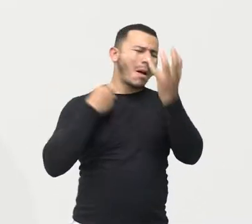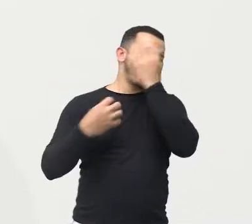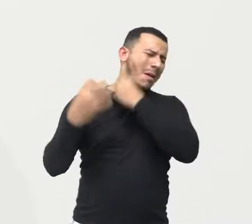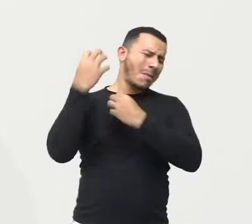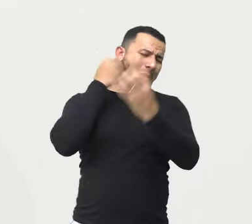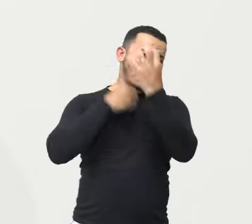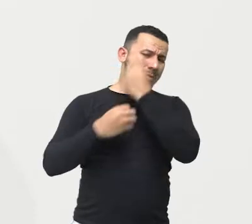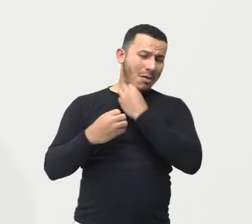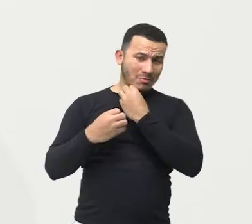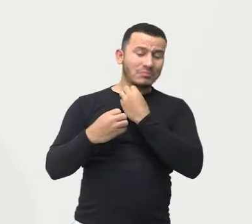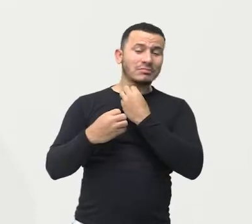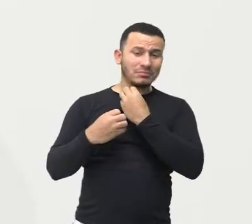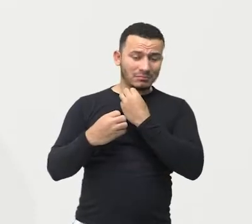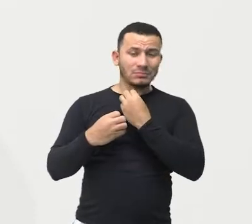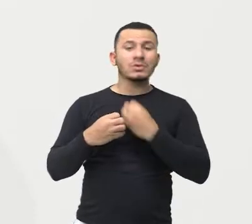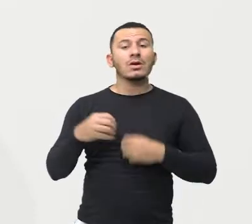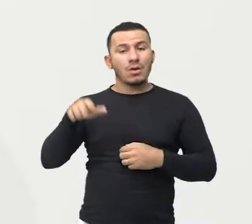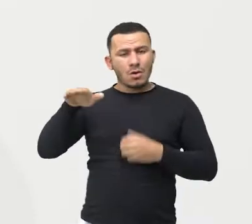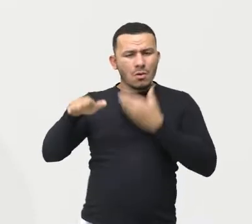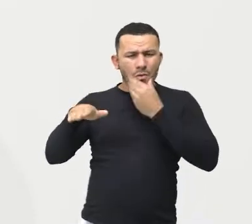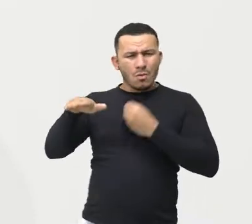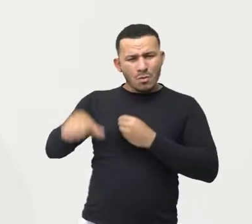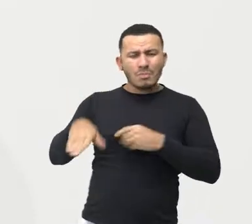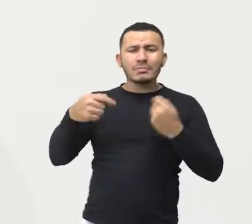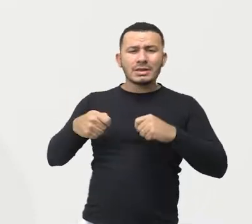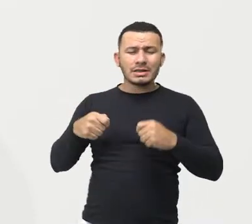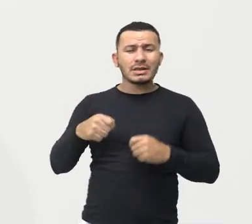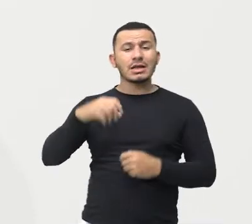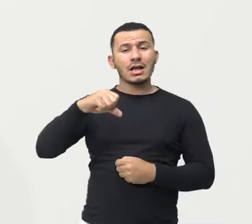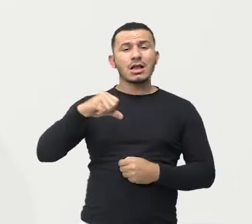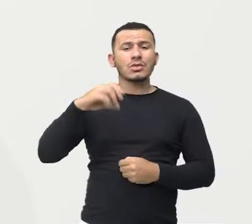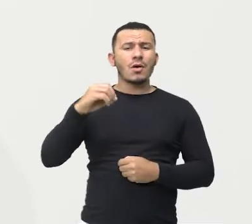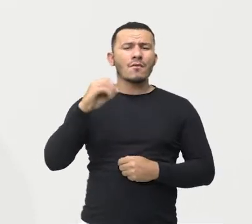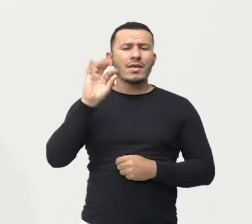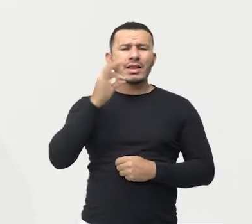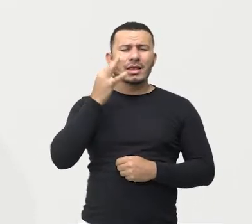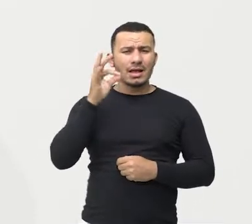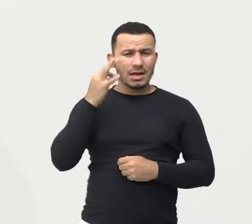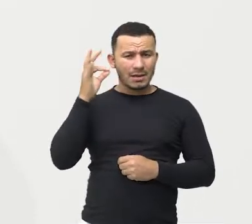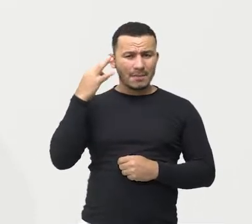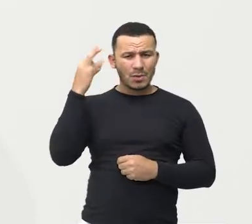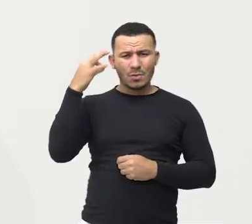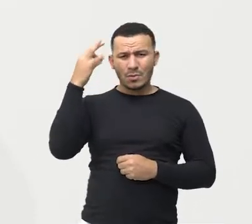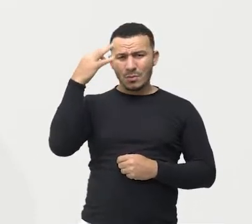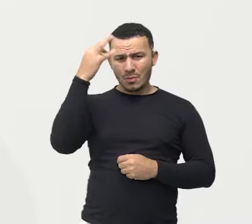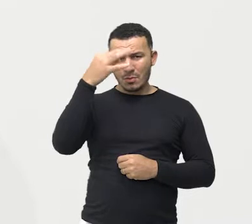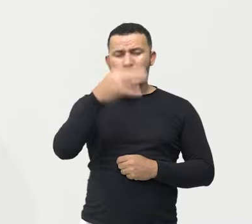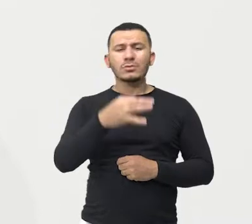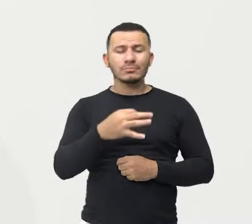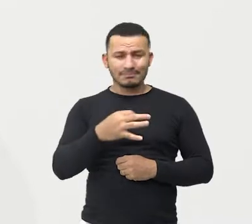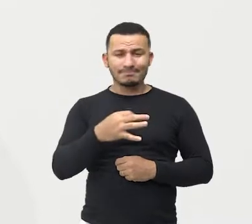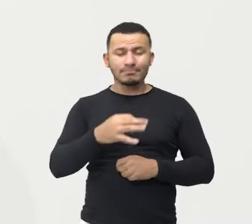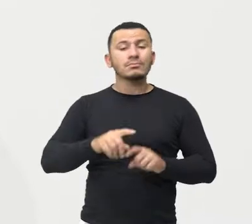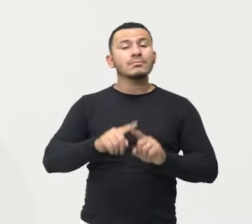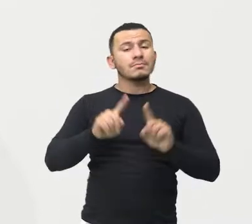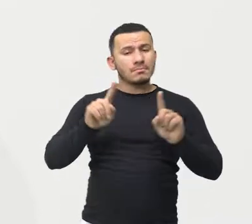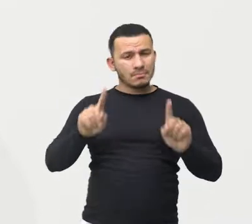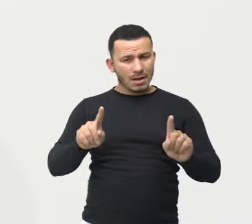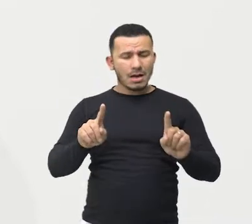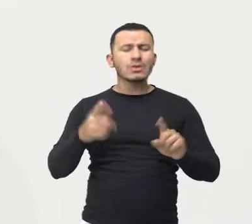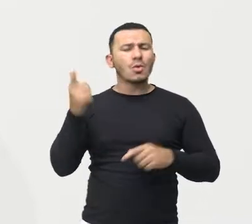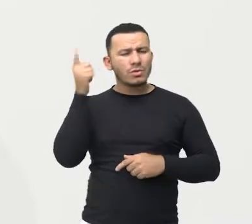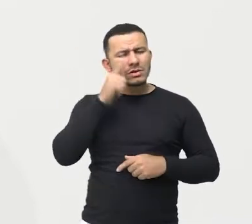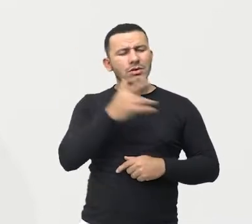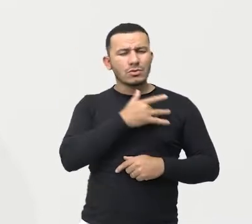mordidas no rosto. Ele precisou levar 90 pontos nos ferimentos, mas